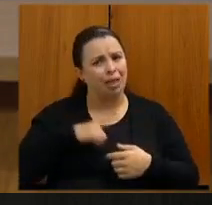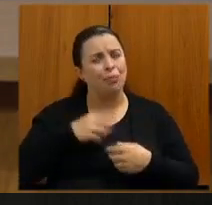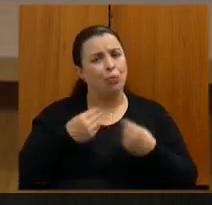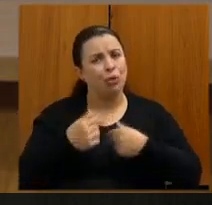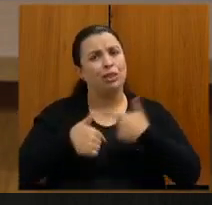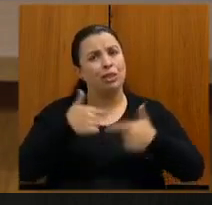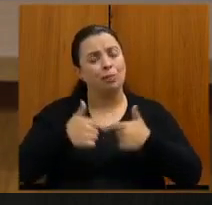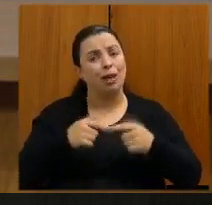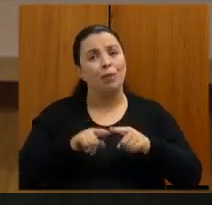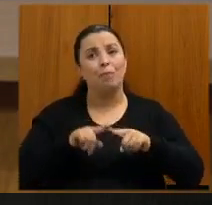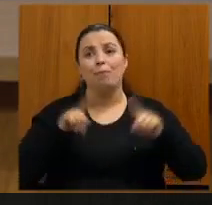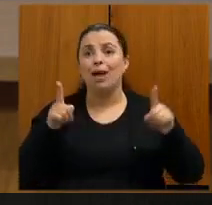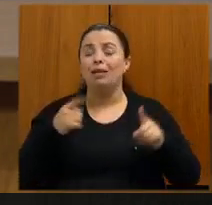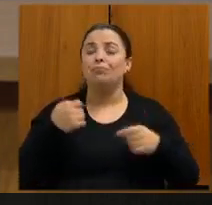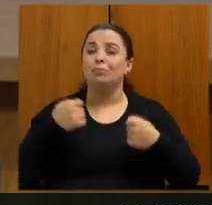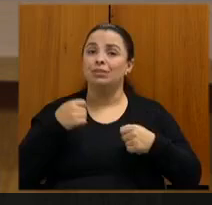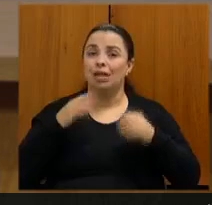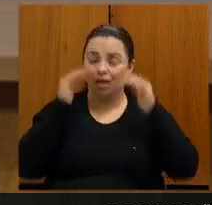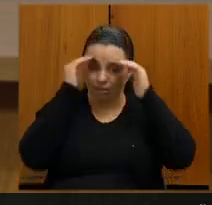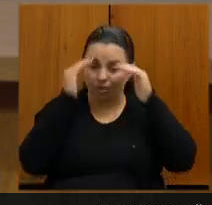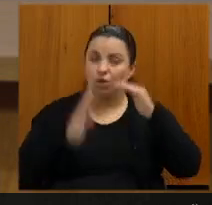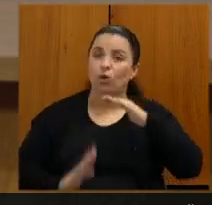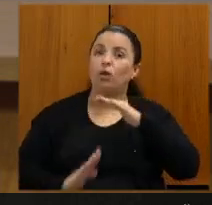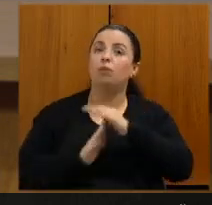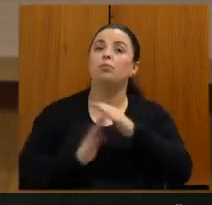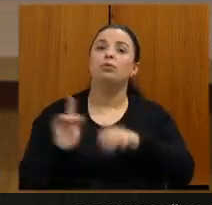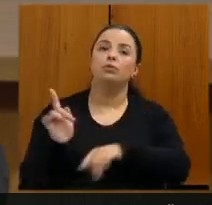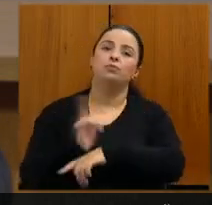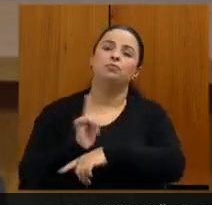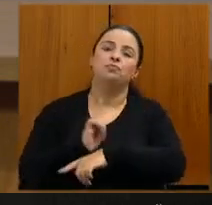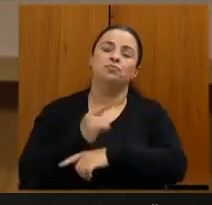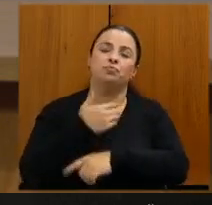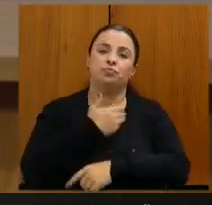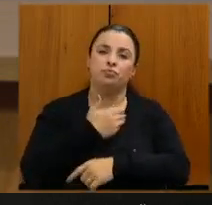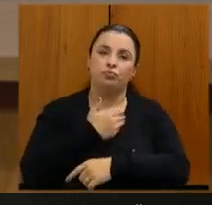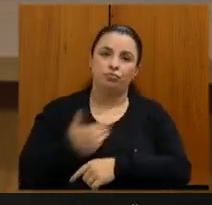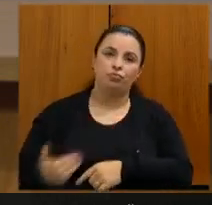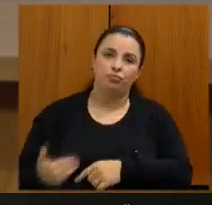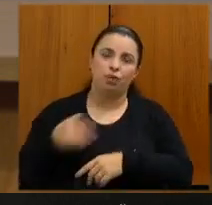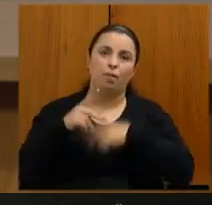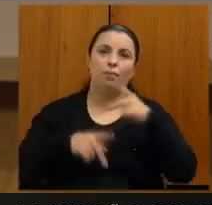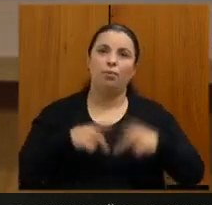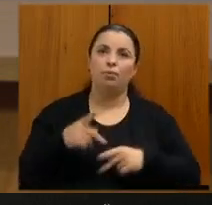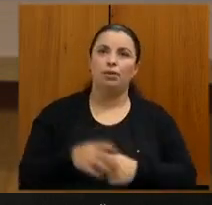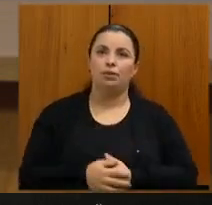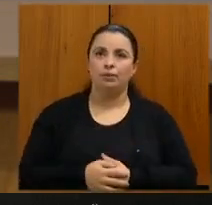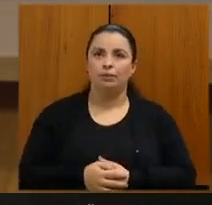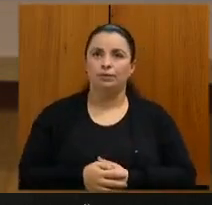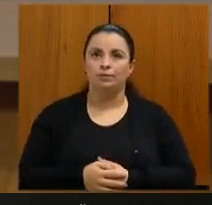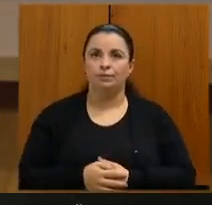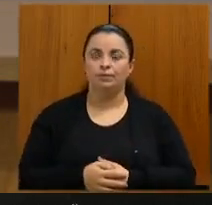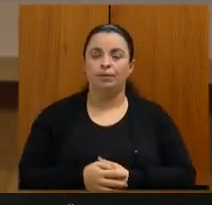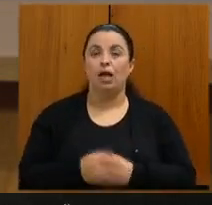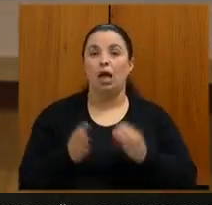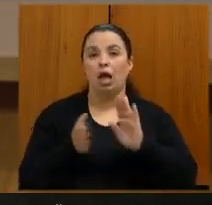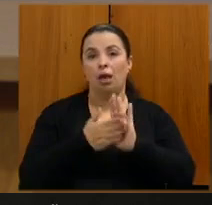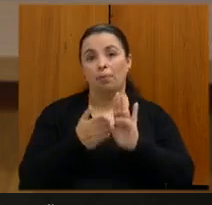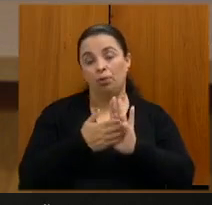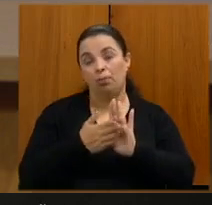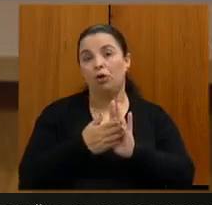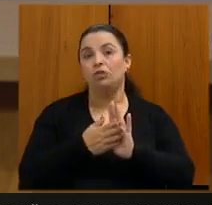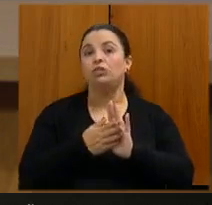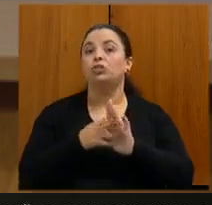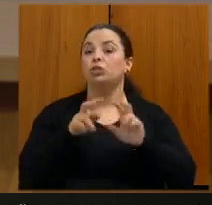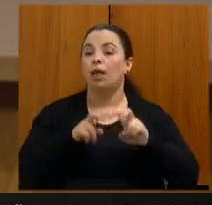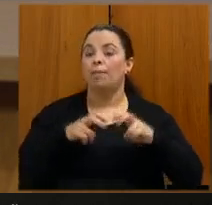nossos limites de Gestão Pública a proposta de mesa Itinerante é um projeto que nós podemos avaliar